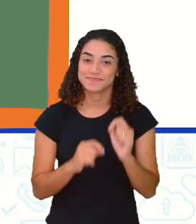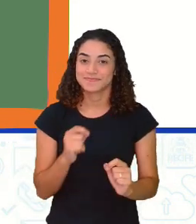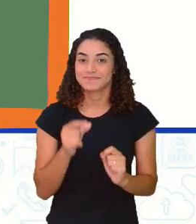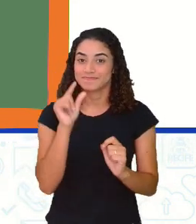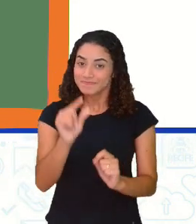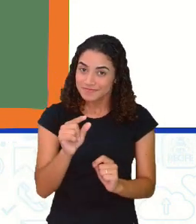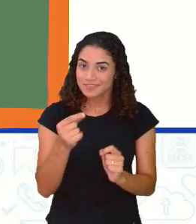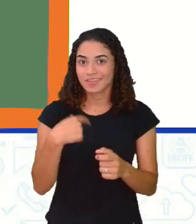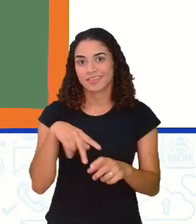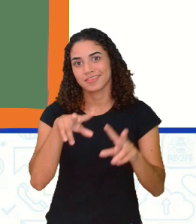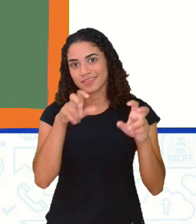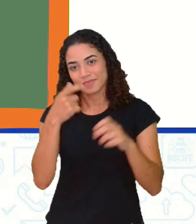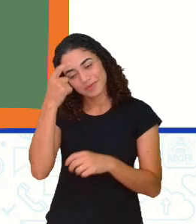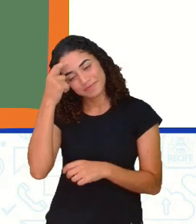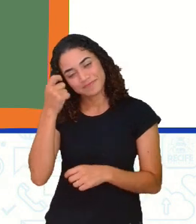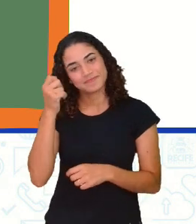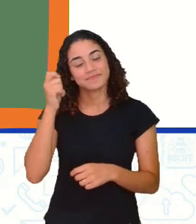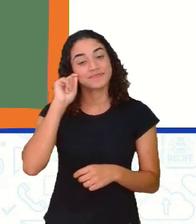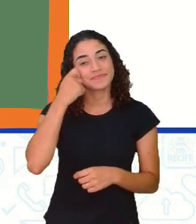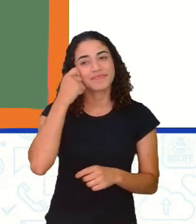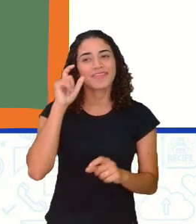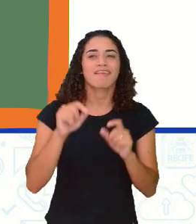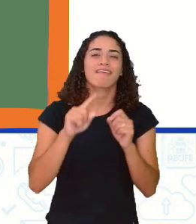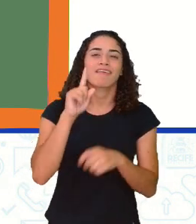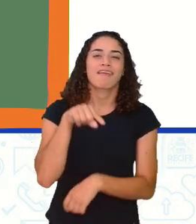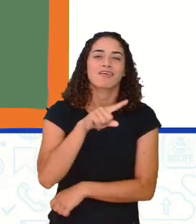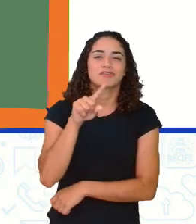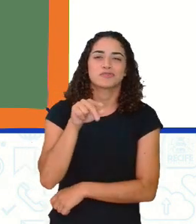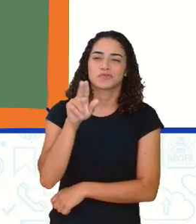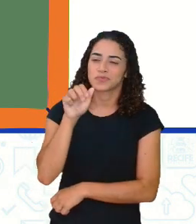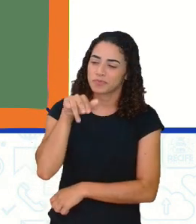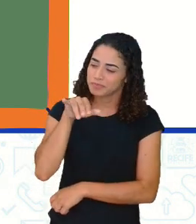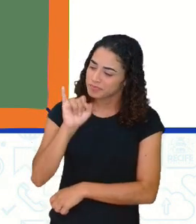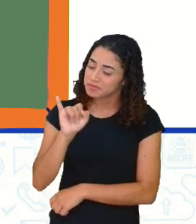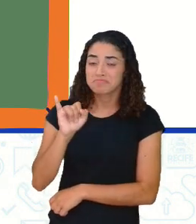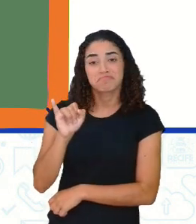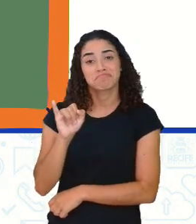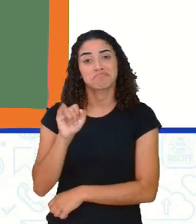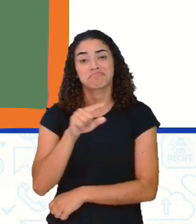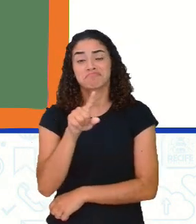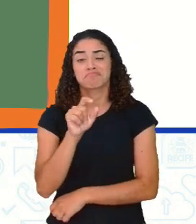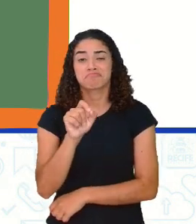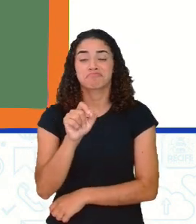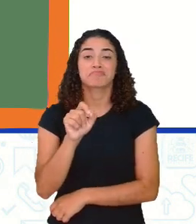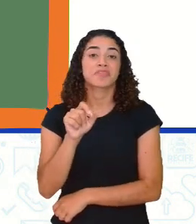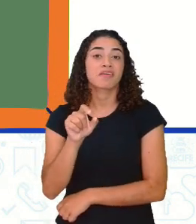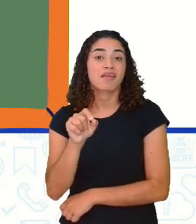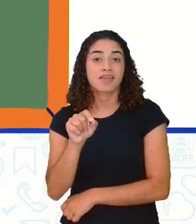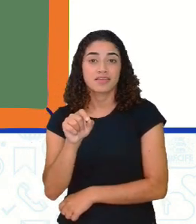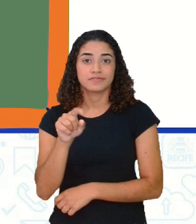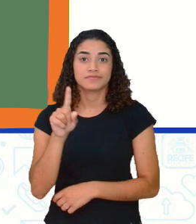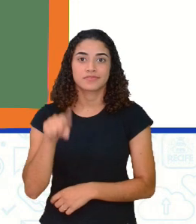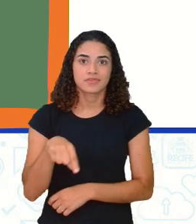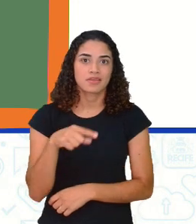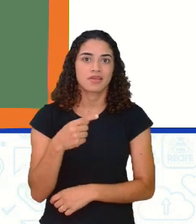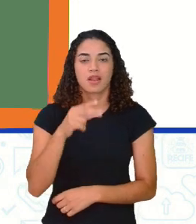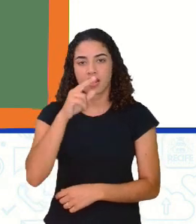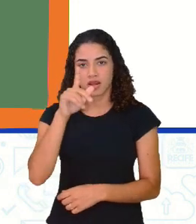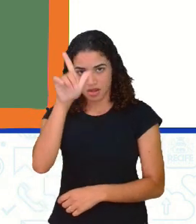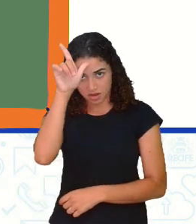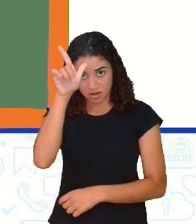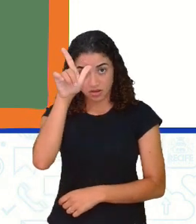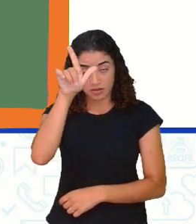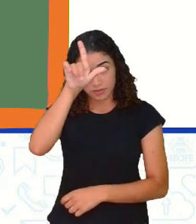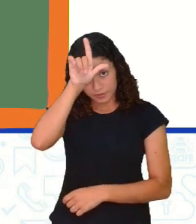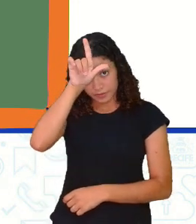sobre consciência negra. Quem foi Zumbi dos Palmares? Zumbi dos Palmares foi um líder